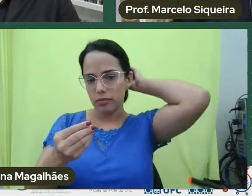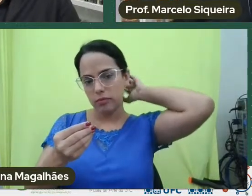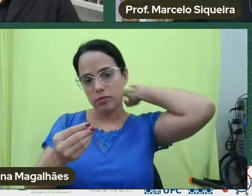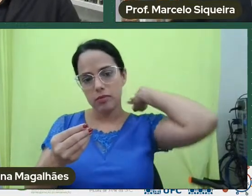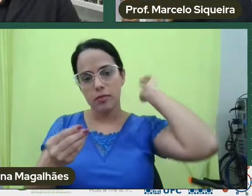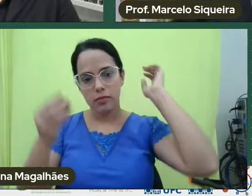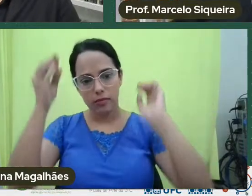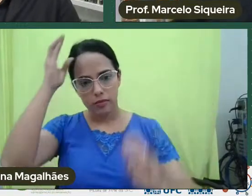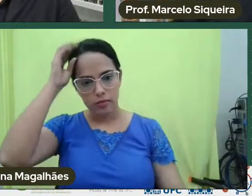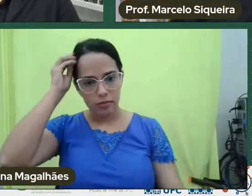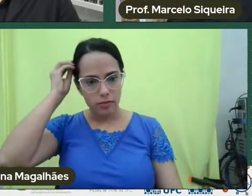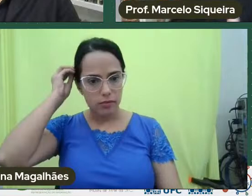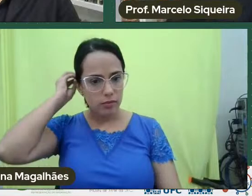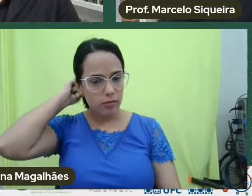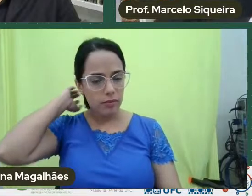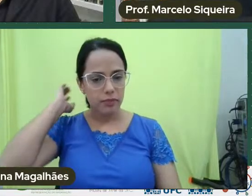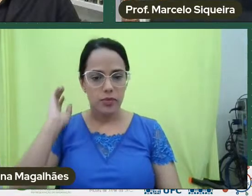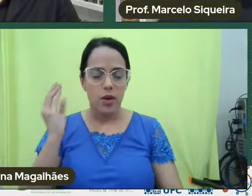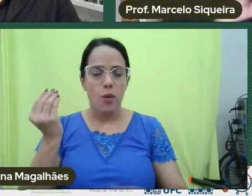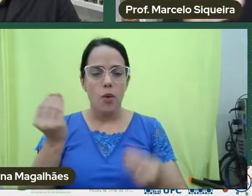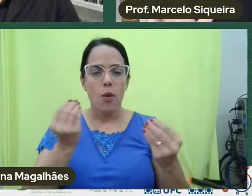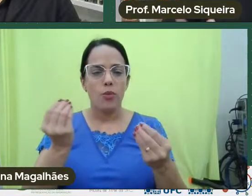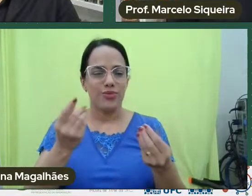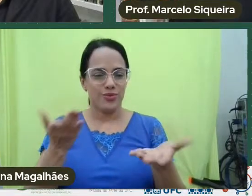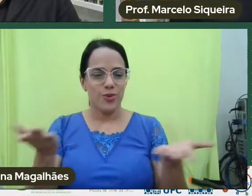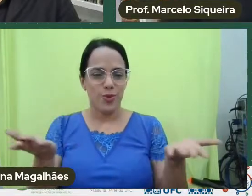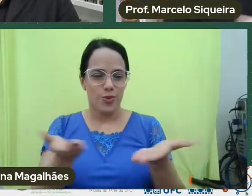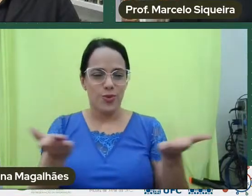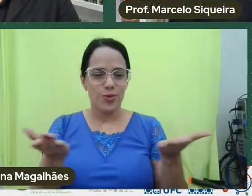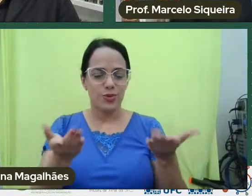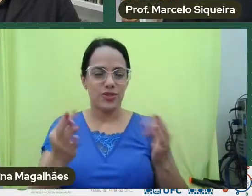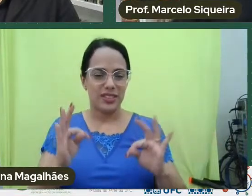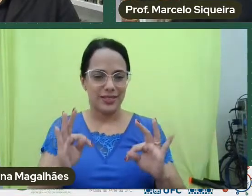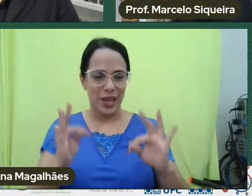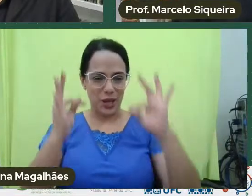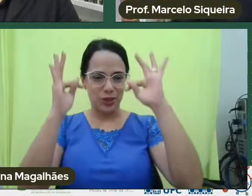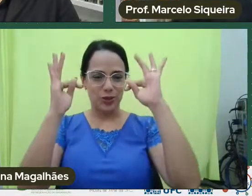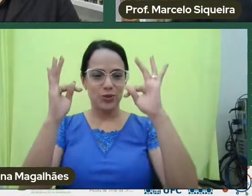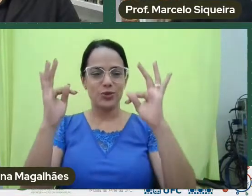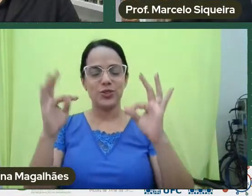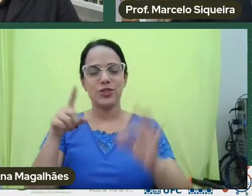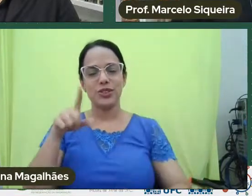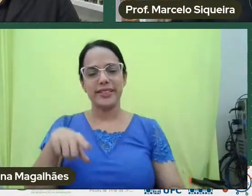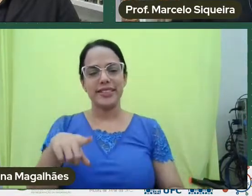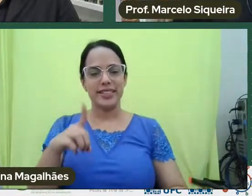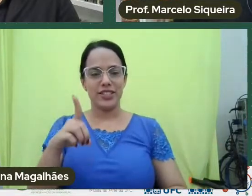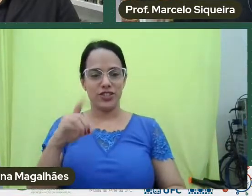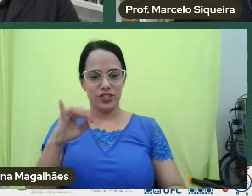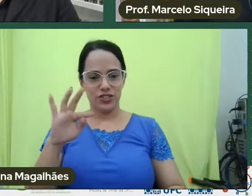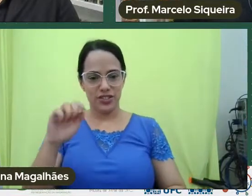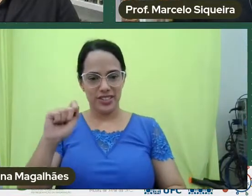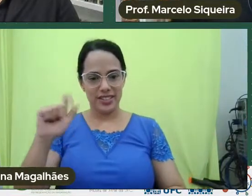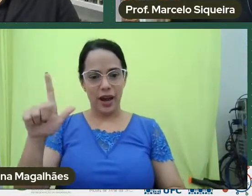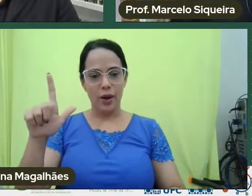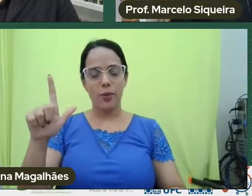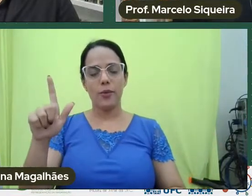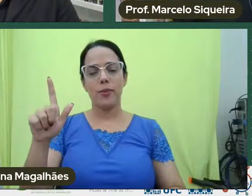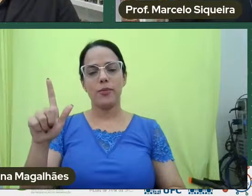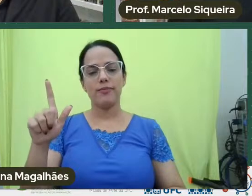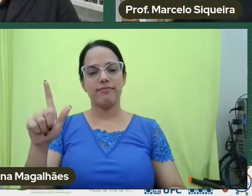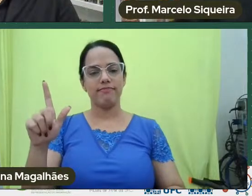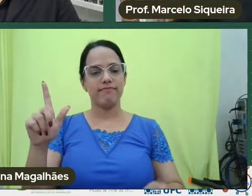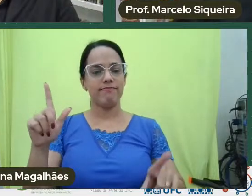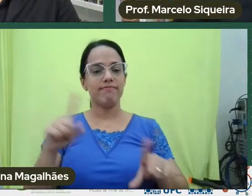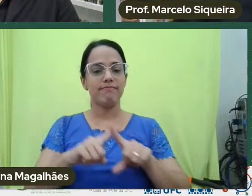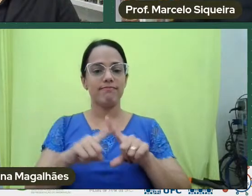E não só no digital. Né? Eu sei que o digital hoje é a grande moda, né? Tudo é digital, mas a gente tem um